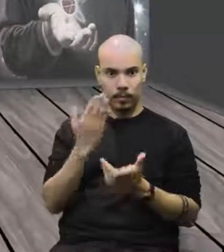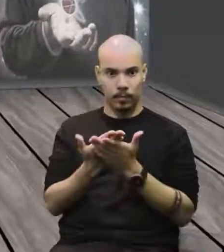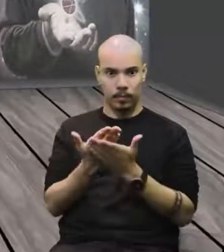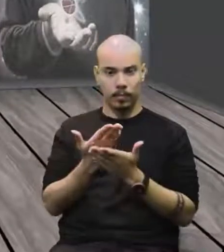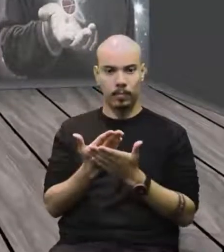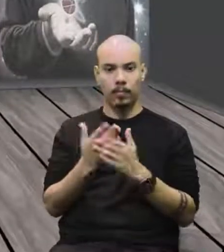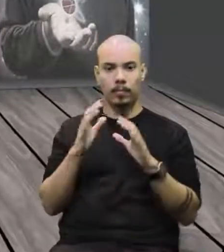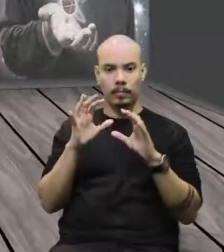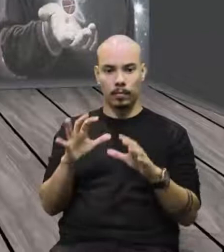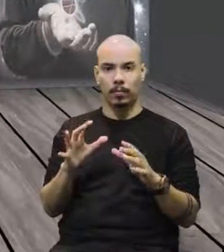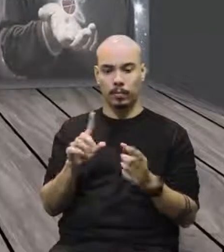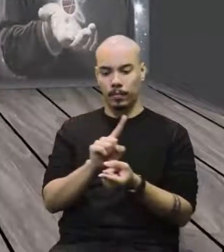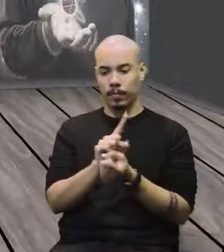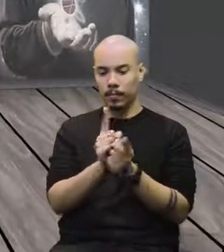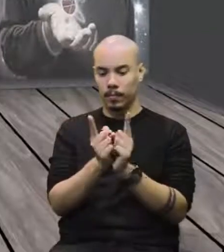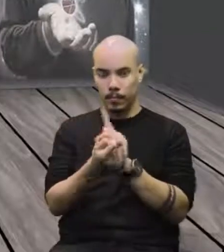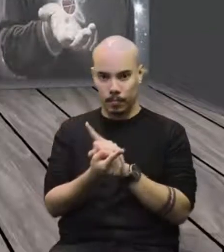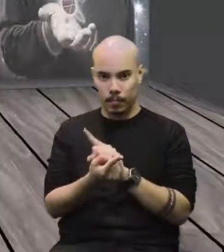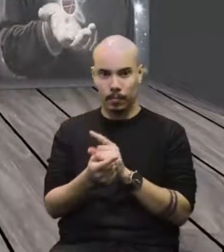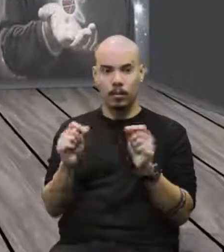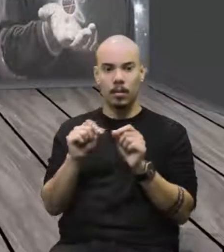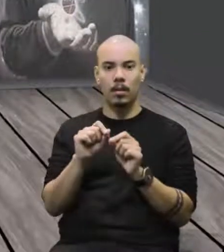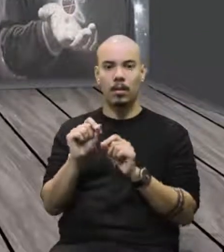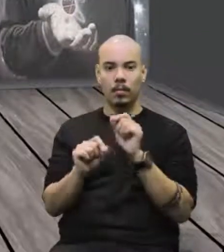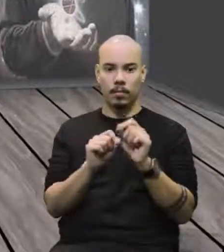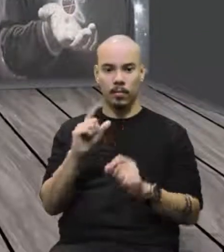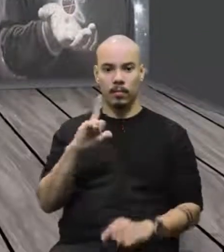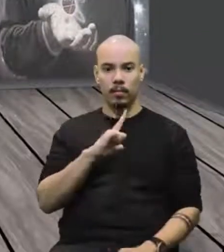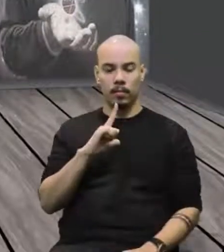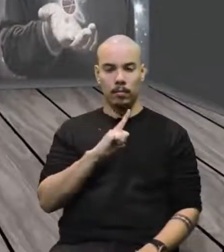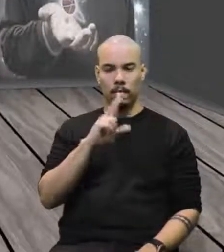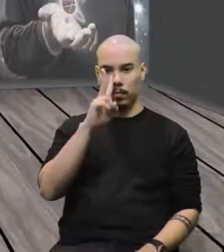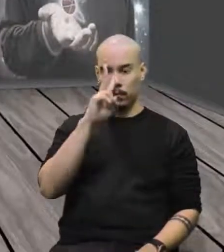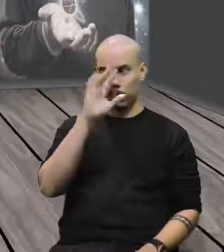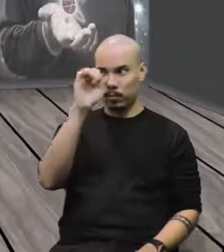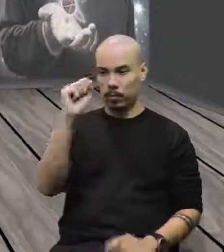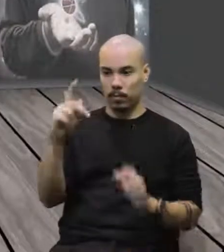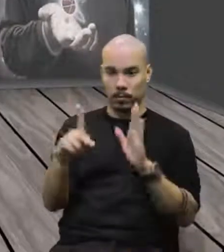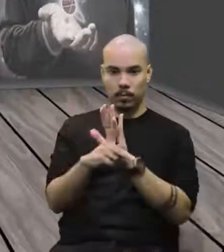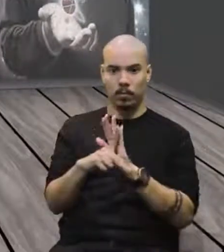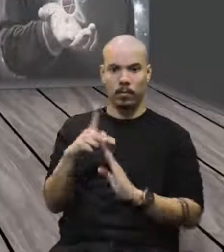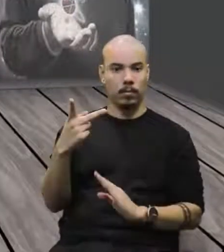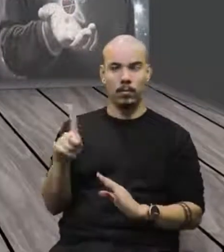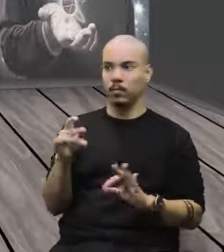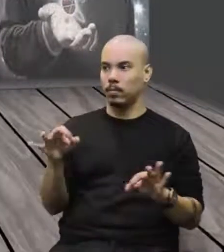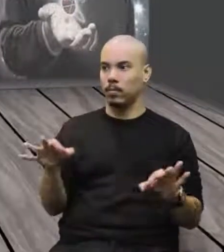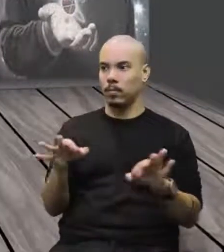sobre o 1, o que é que nós temos então? Nós temos uma força sobre esse condutor 1.